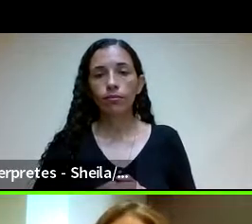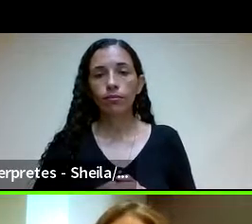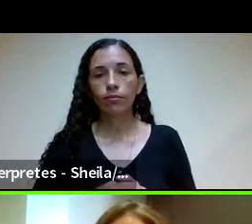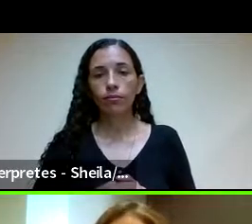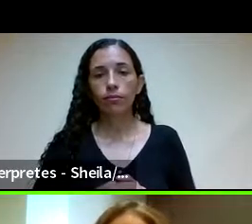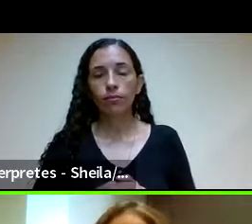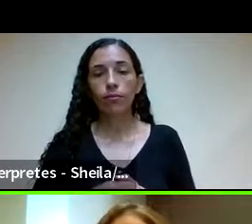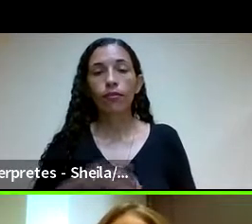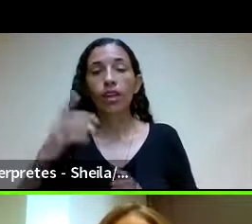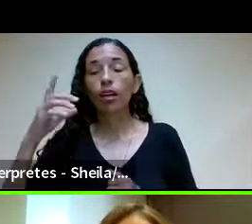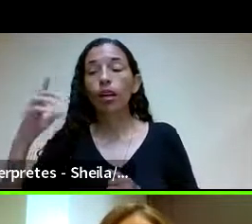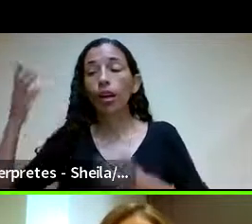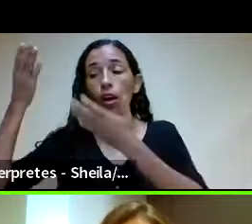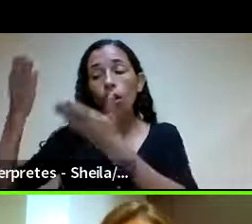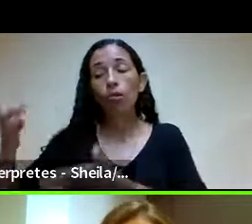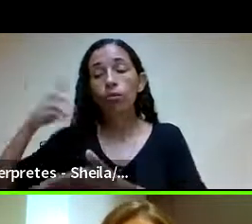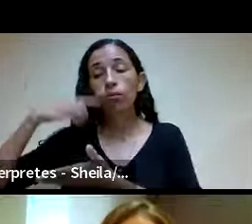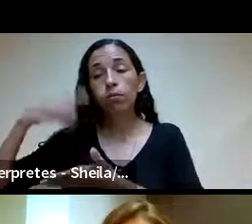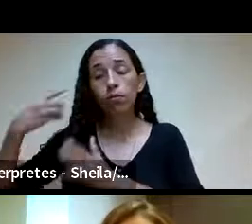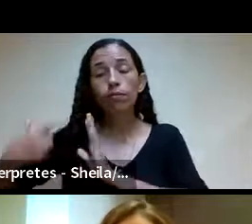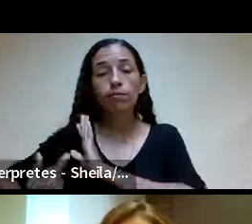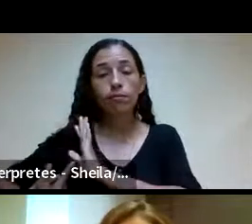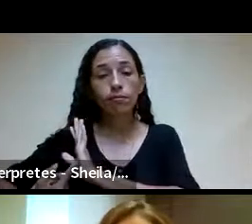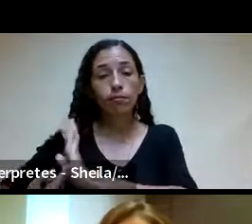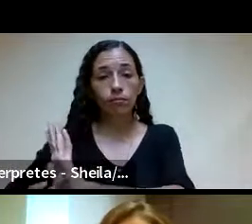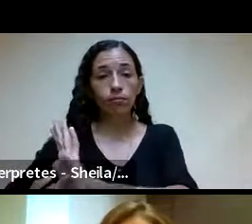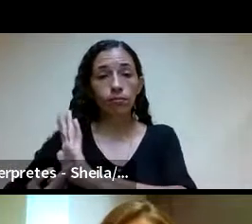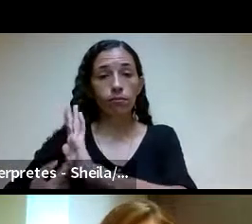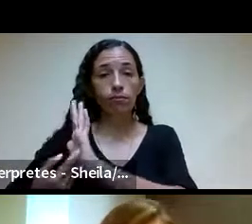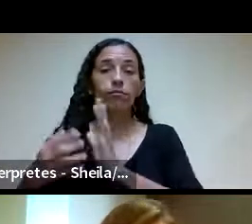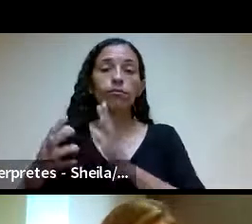Doutor Bartolomeu.